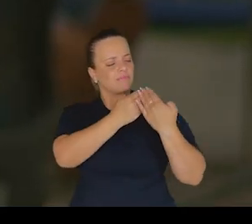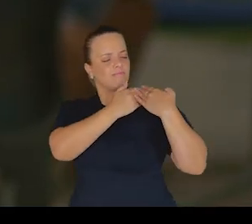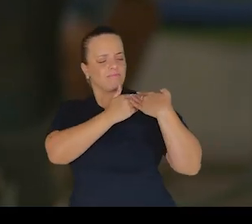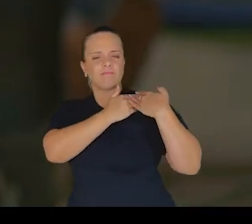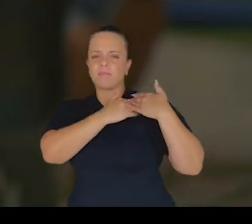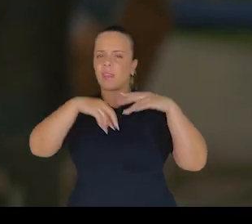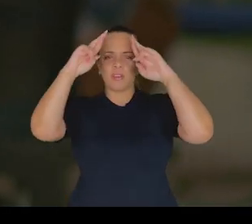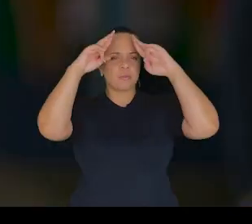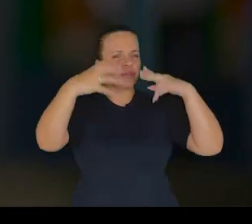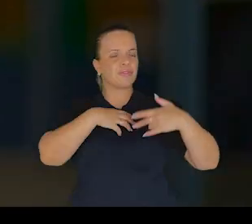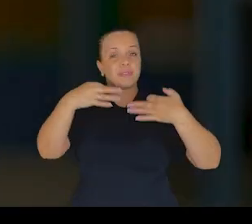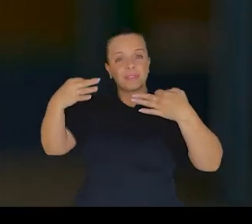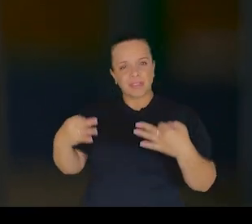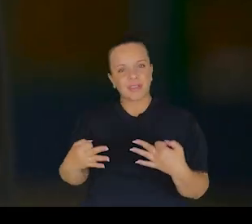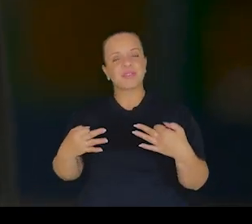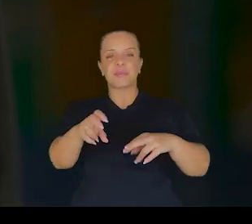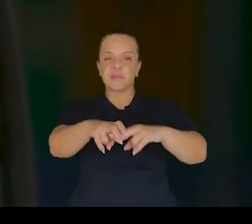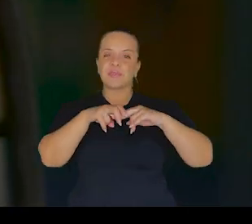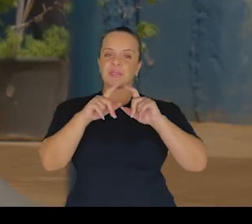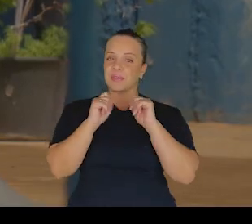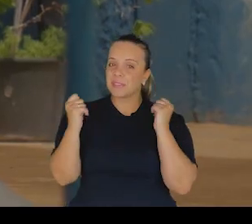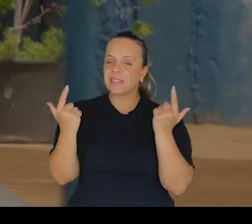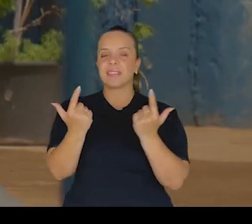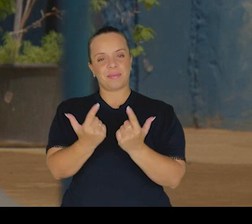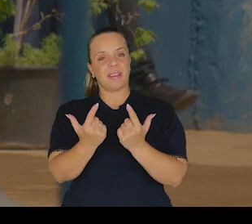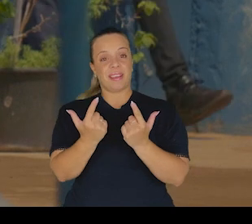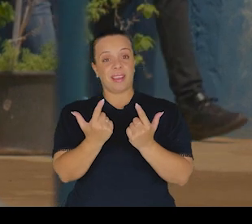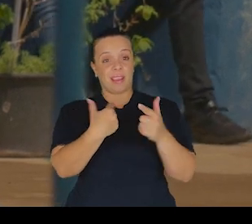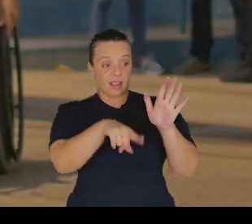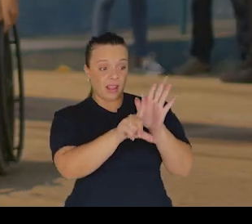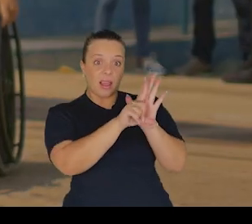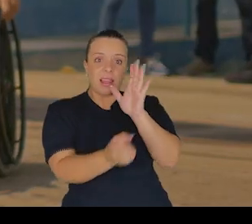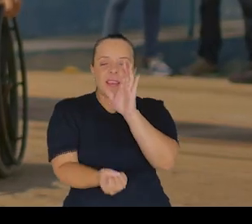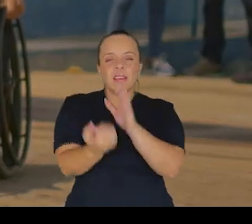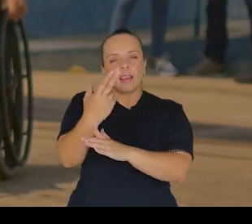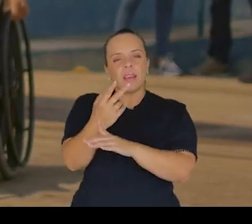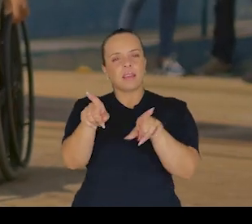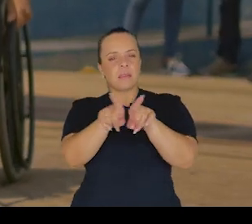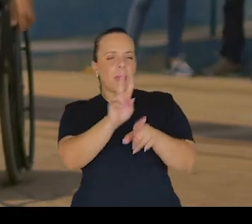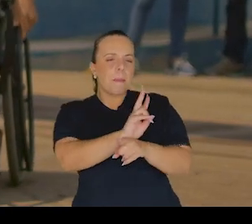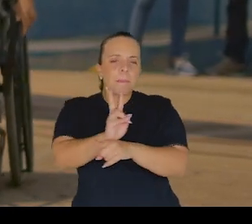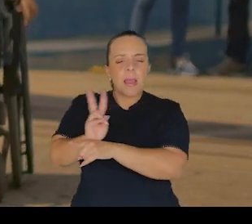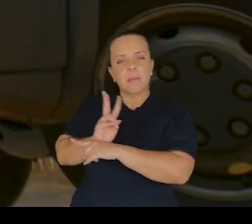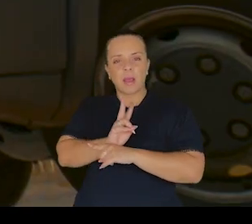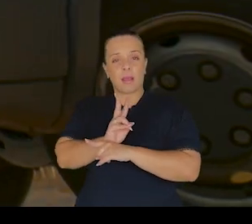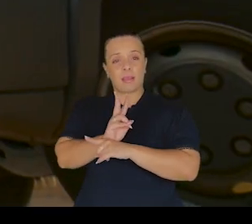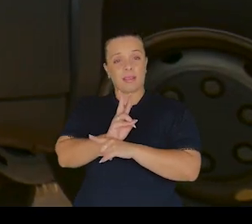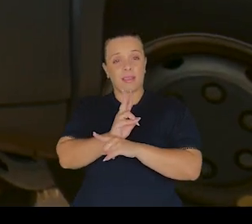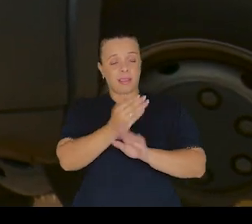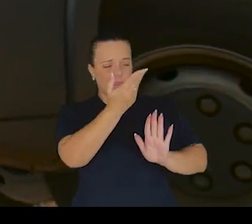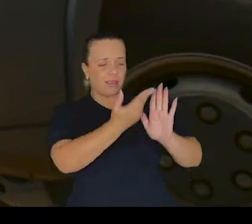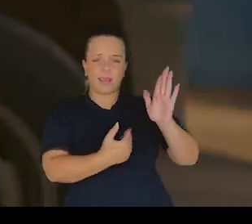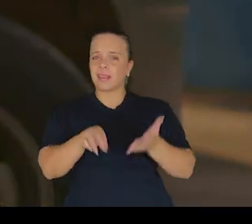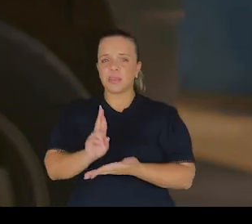para cumprir seus deveres. É por isso que a Assembleia Legislativa cria e fiscaliza o cumprimento de leis que